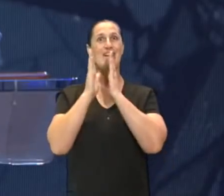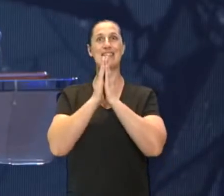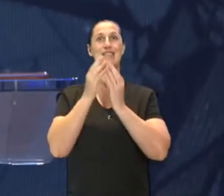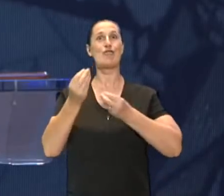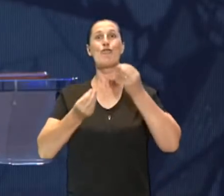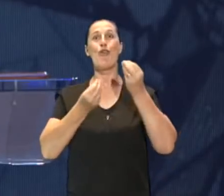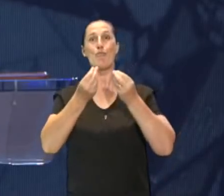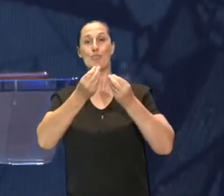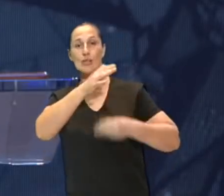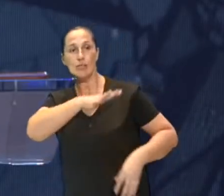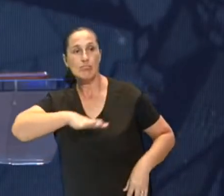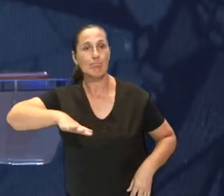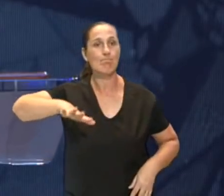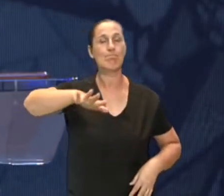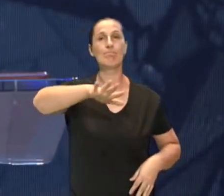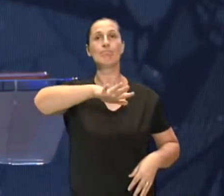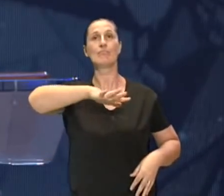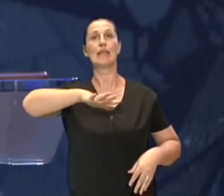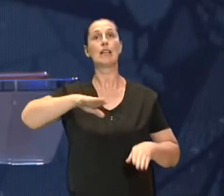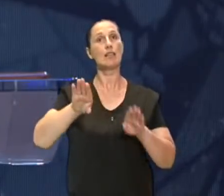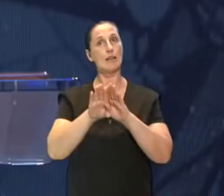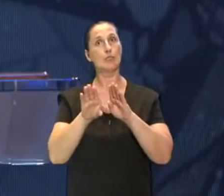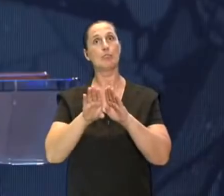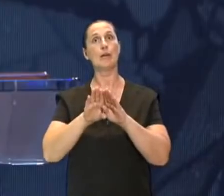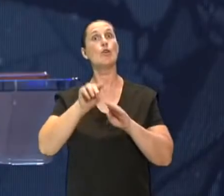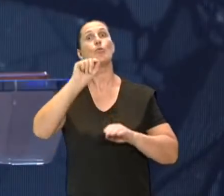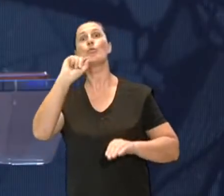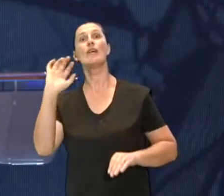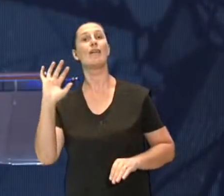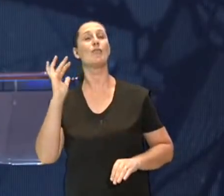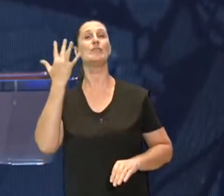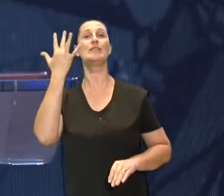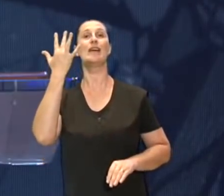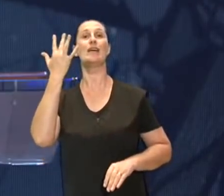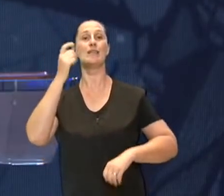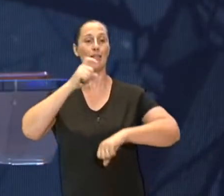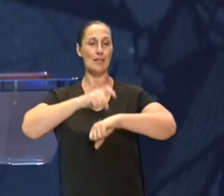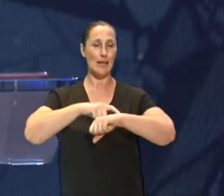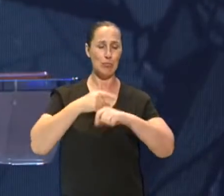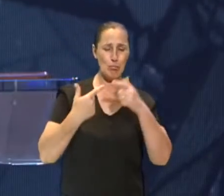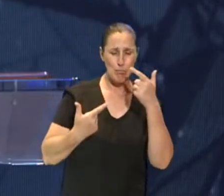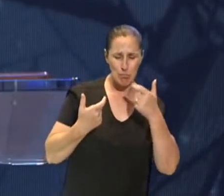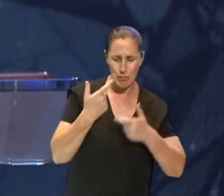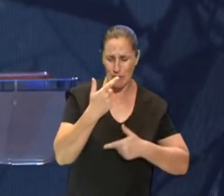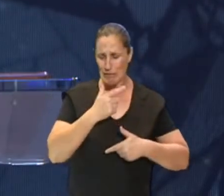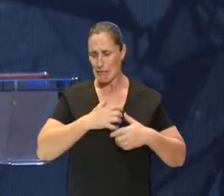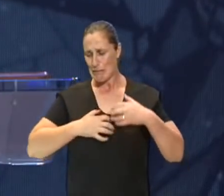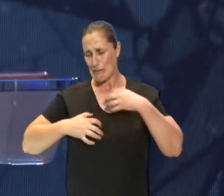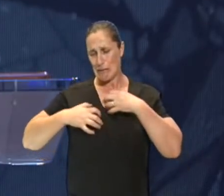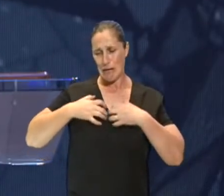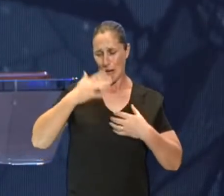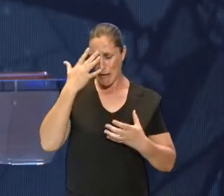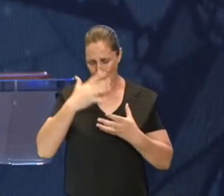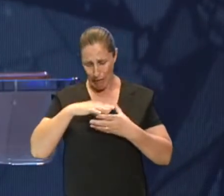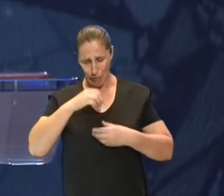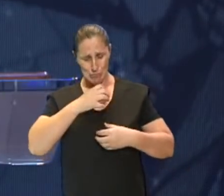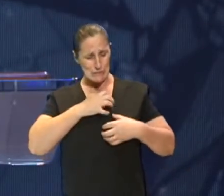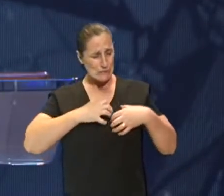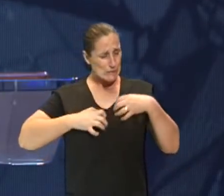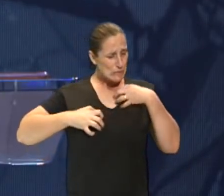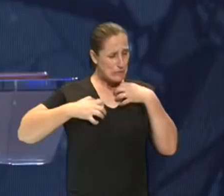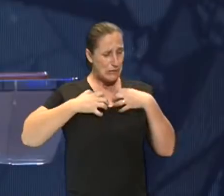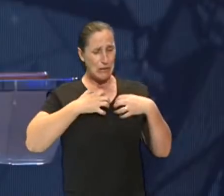vive. O que acontece quando no meio da batalha, no meio dessa intensidade de alma, no meio